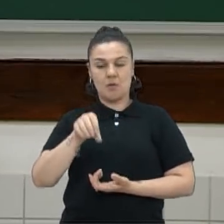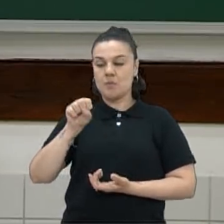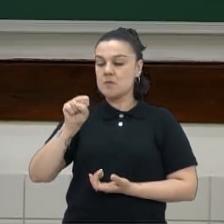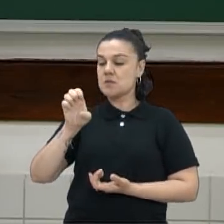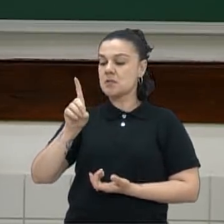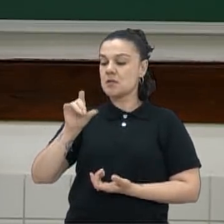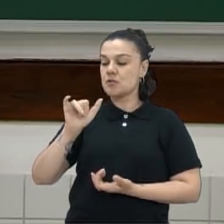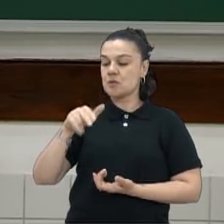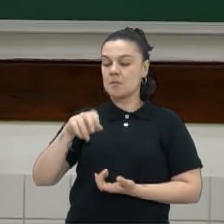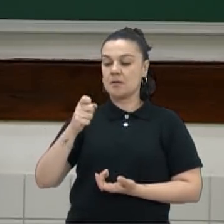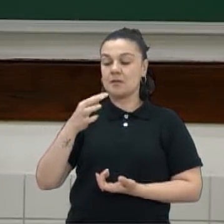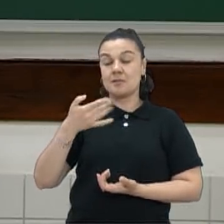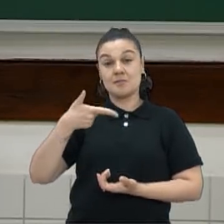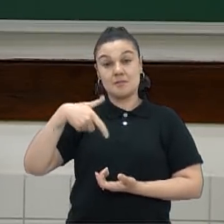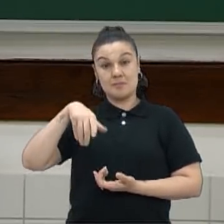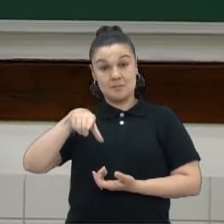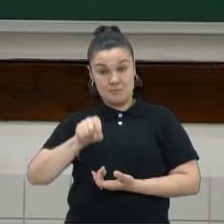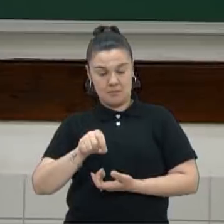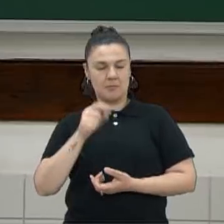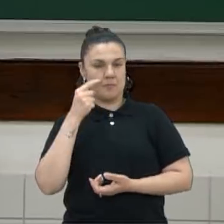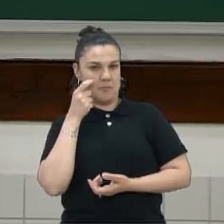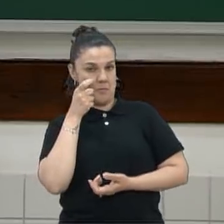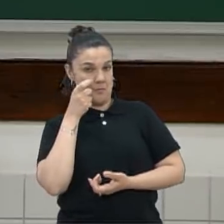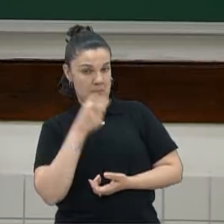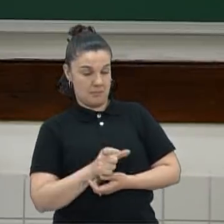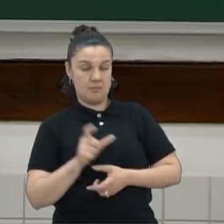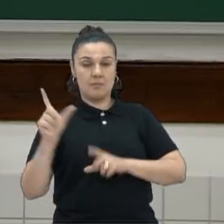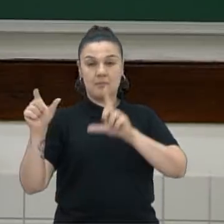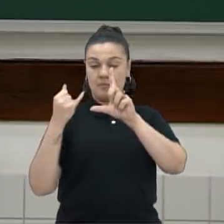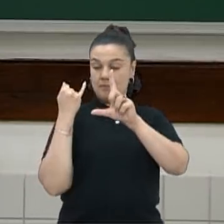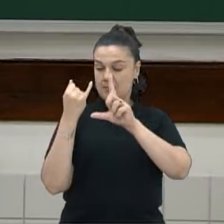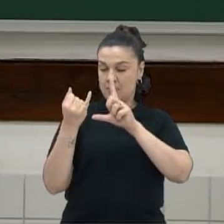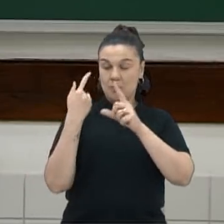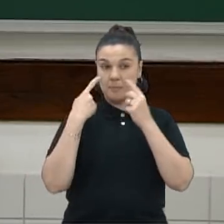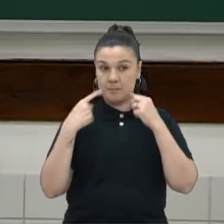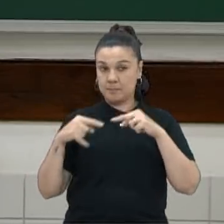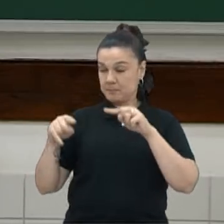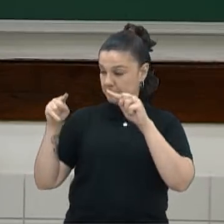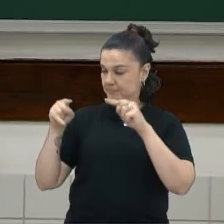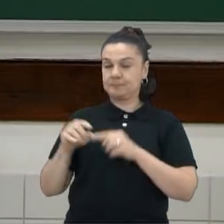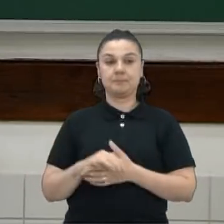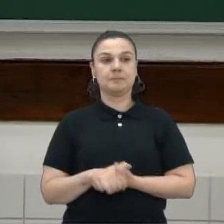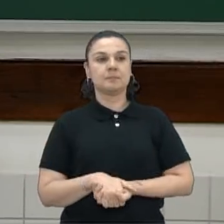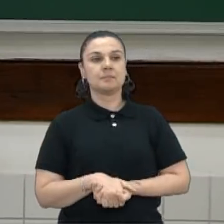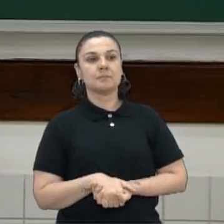sedimentação, afinal de contas? Vamos dar uma olhada na imagem que está ali na tela para vocês?